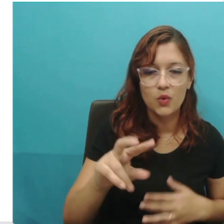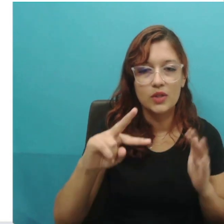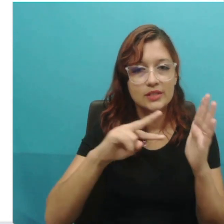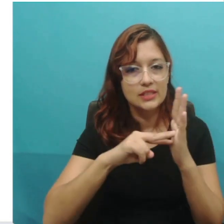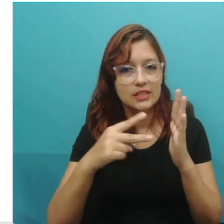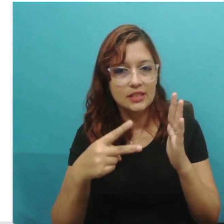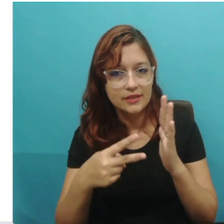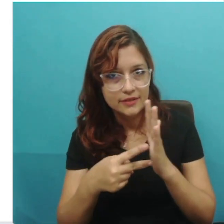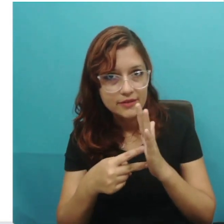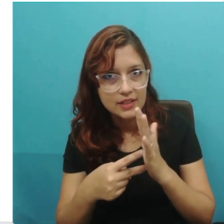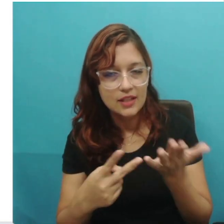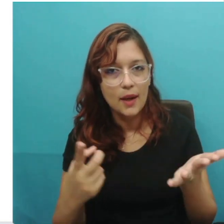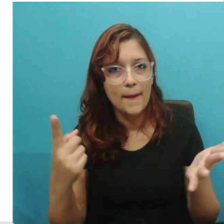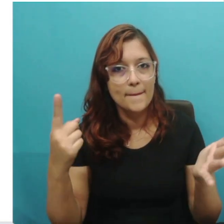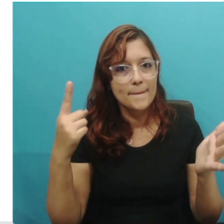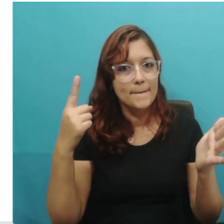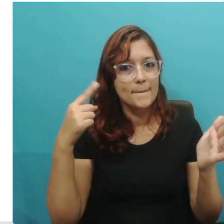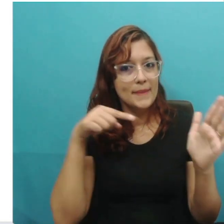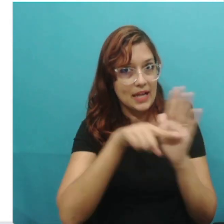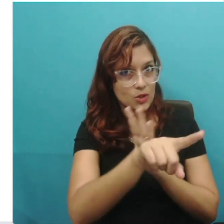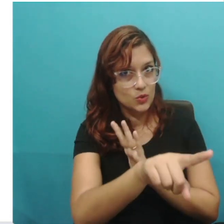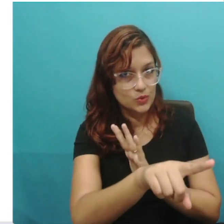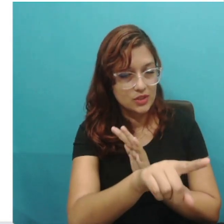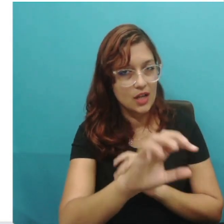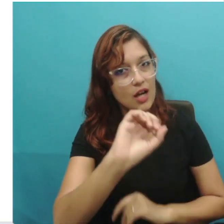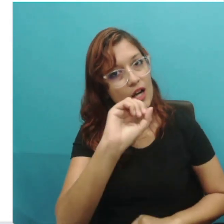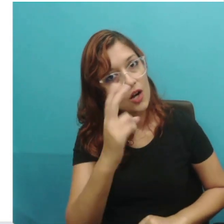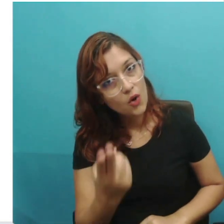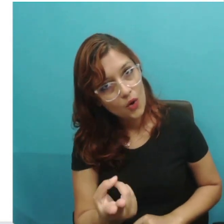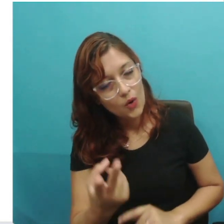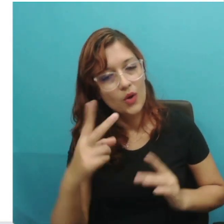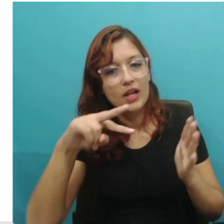Lembra? Qual significa